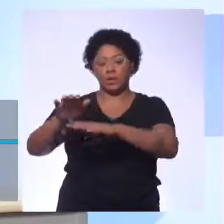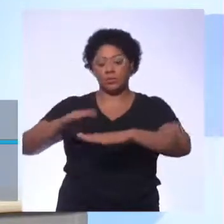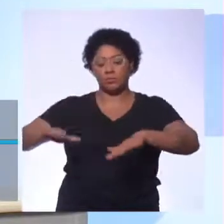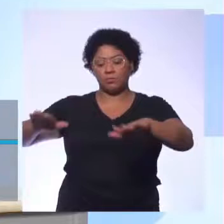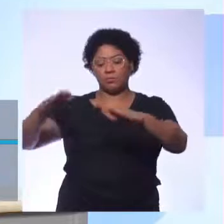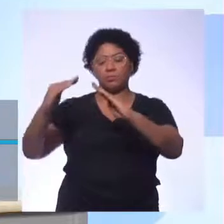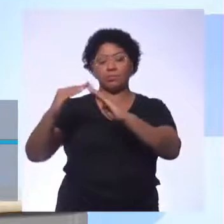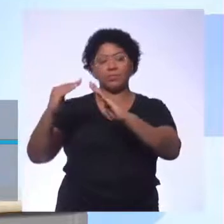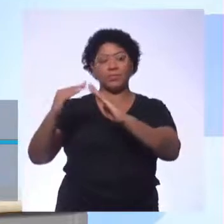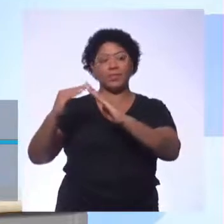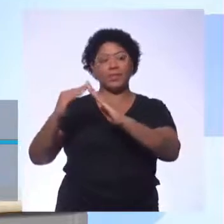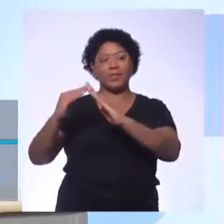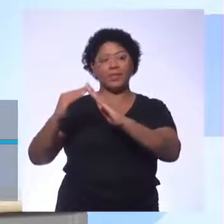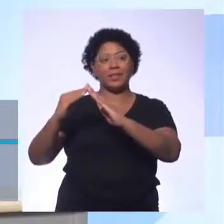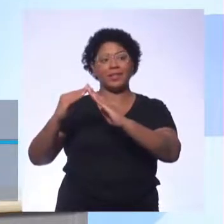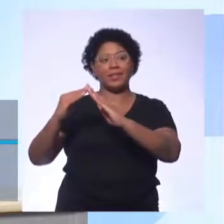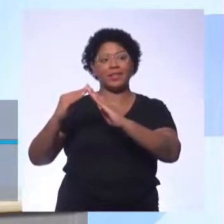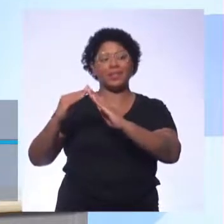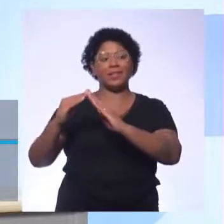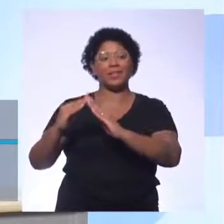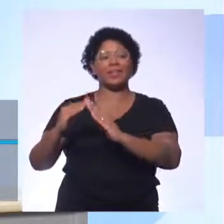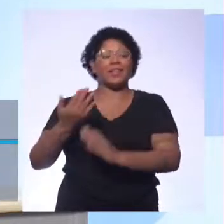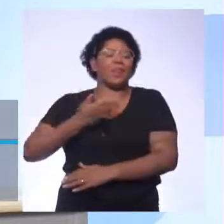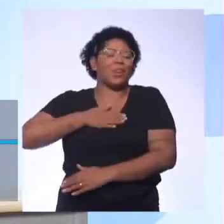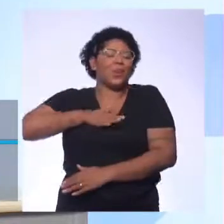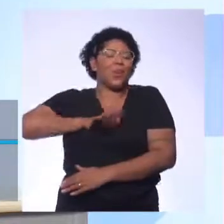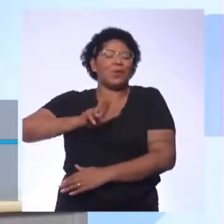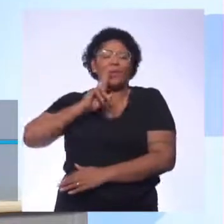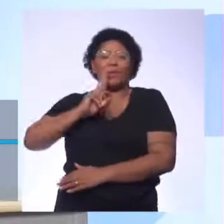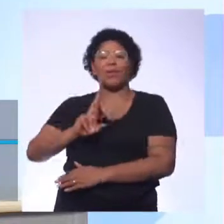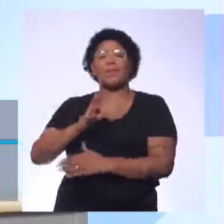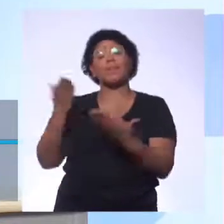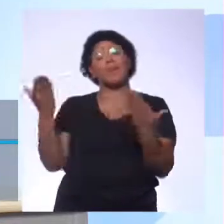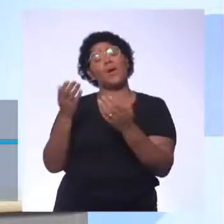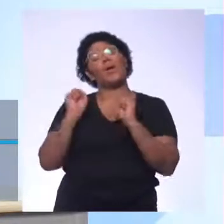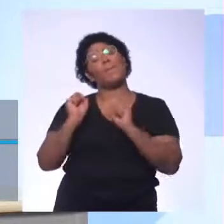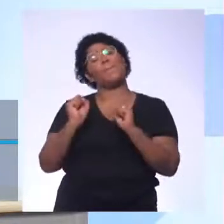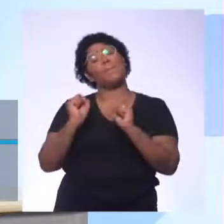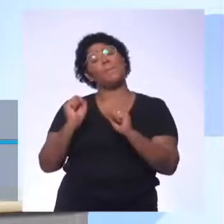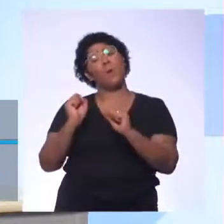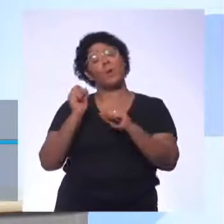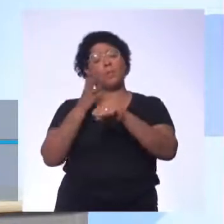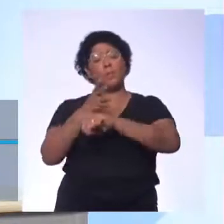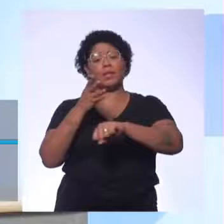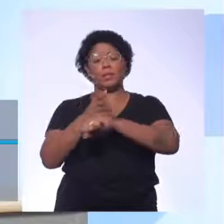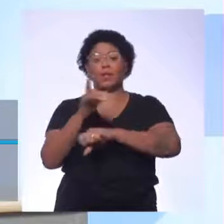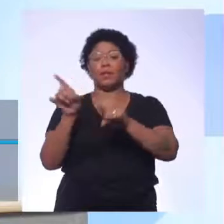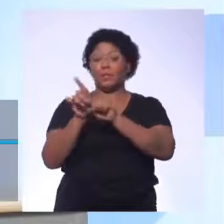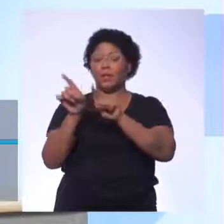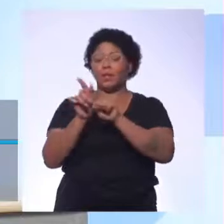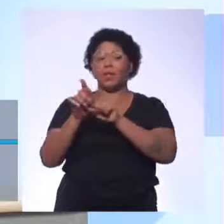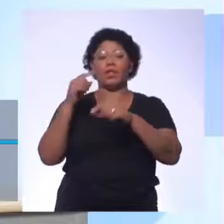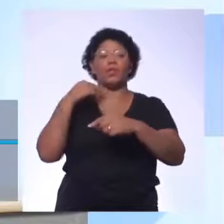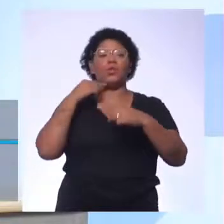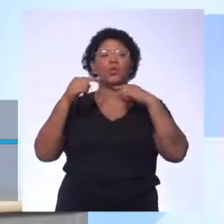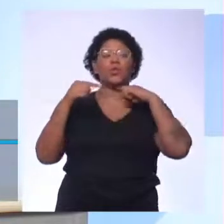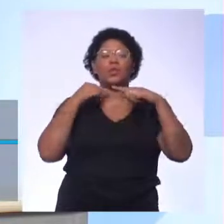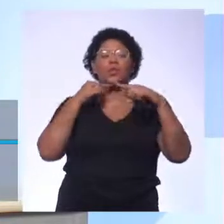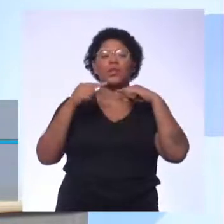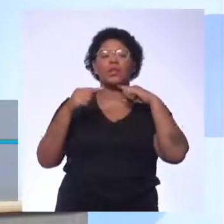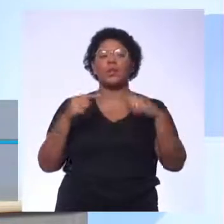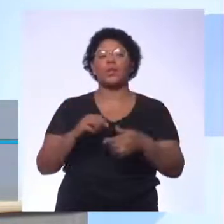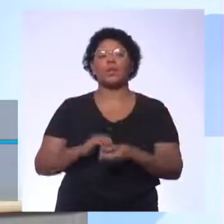vocês têm a oportunidade agora. Ninguém está vendo vocês, né? Então, participem aí, colaborem, tirem as dúvidas de vocês. Nós estamos aqui